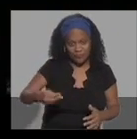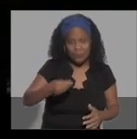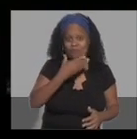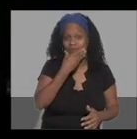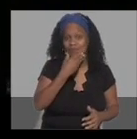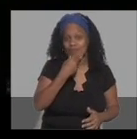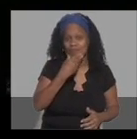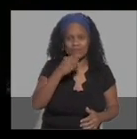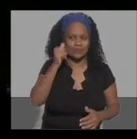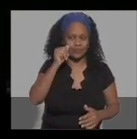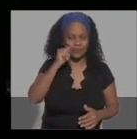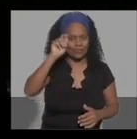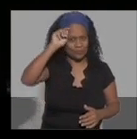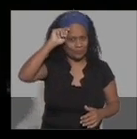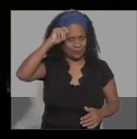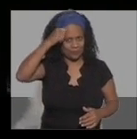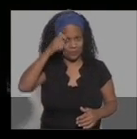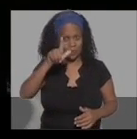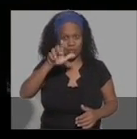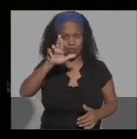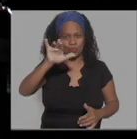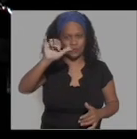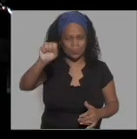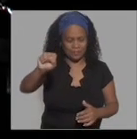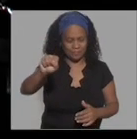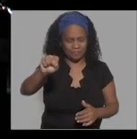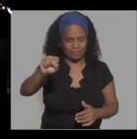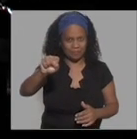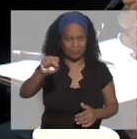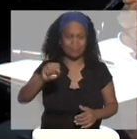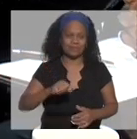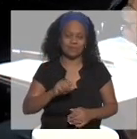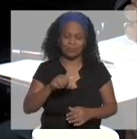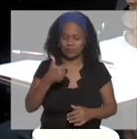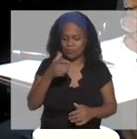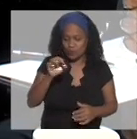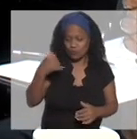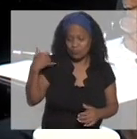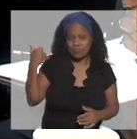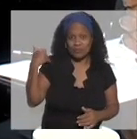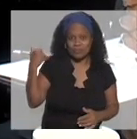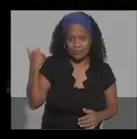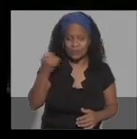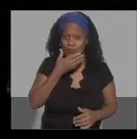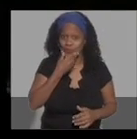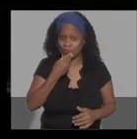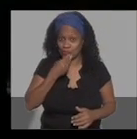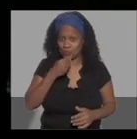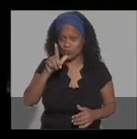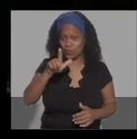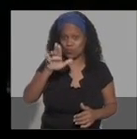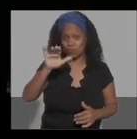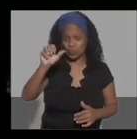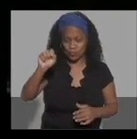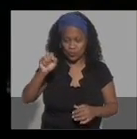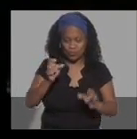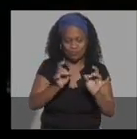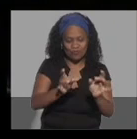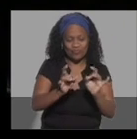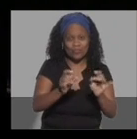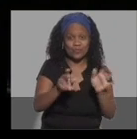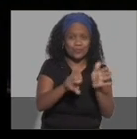do português da negra foi a da luísa mãe aos 10 anos de idade gama foi vendido ilegalmente